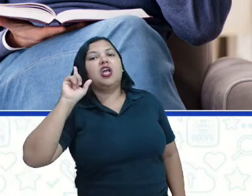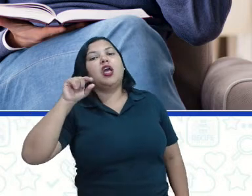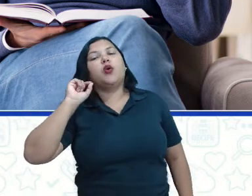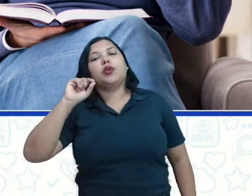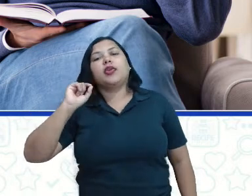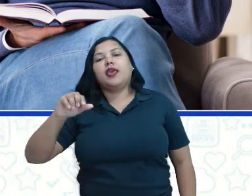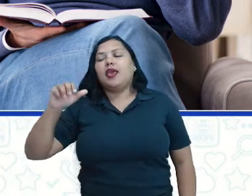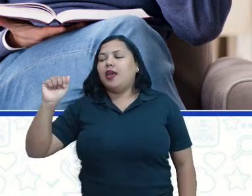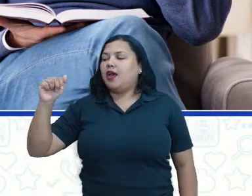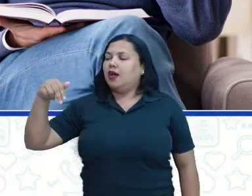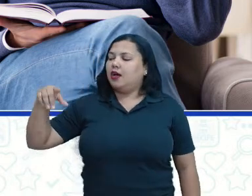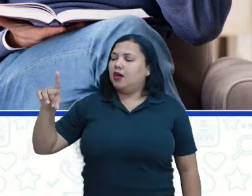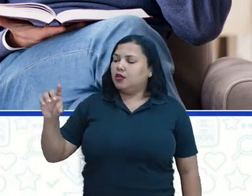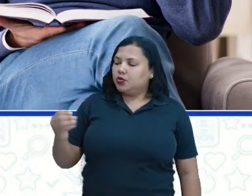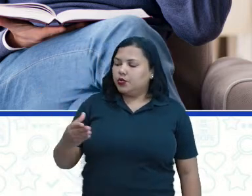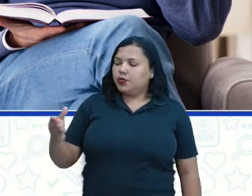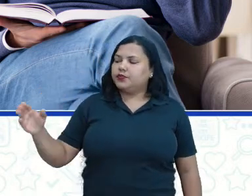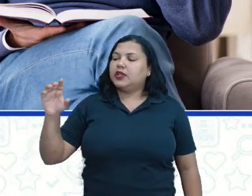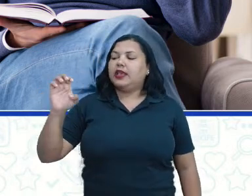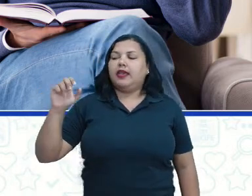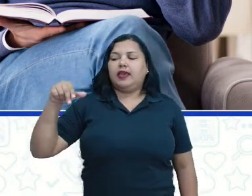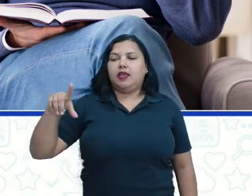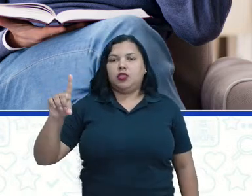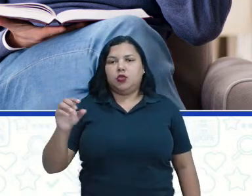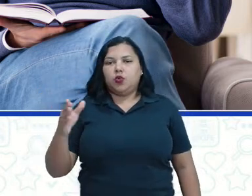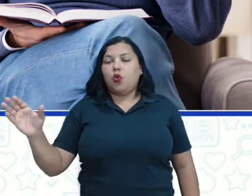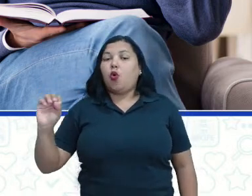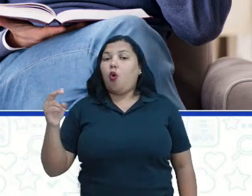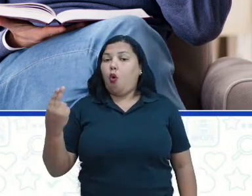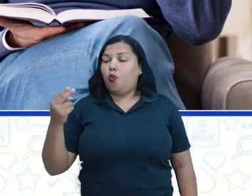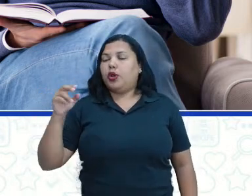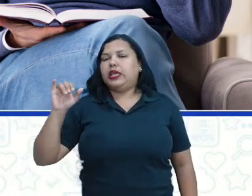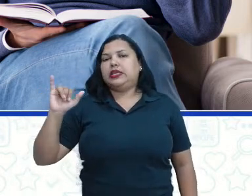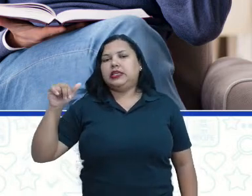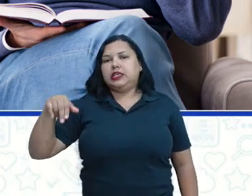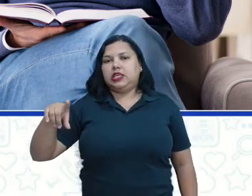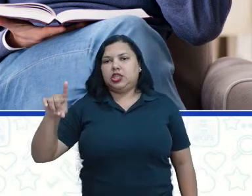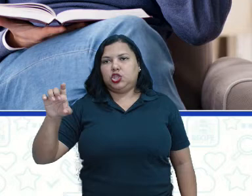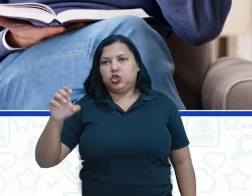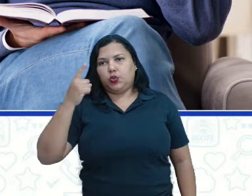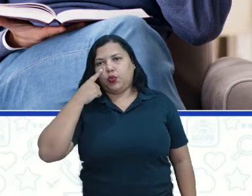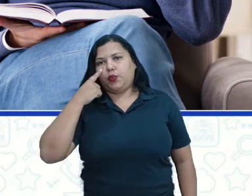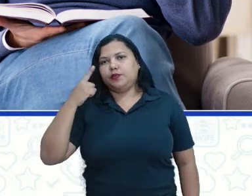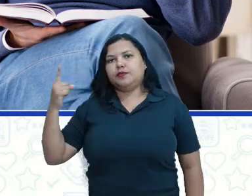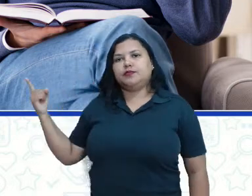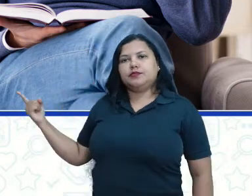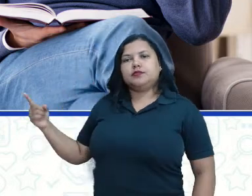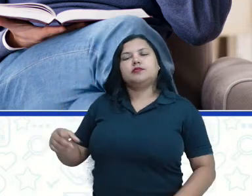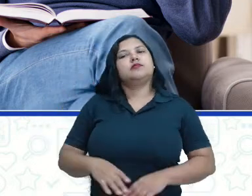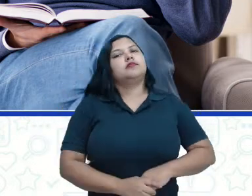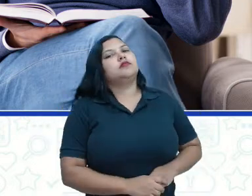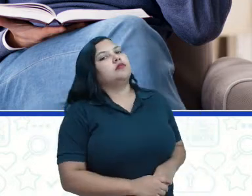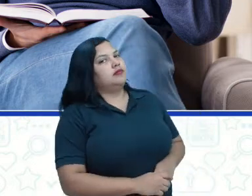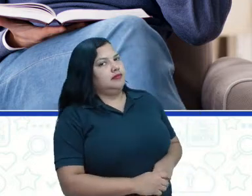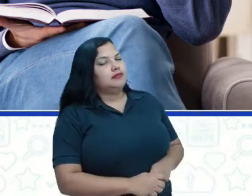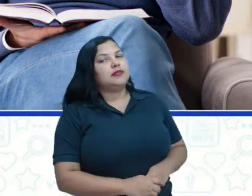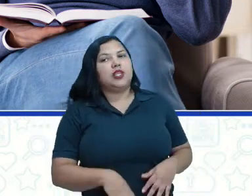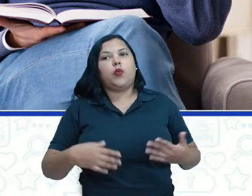ando, endo, indo, ou seja, o gerúndio, né? Então, listen, ouvir, listening,